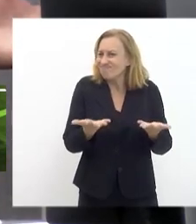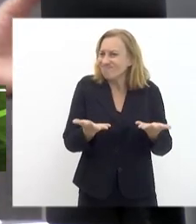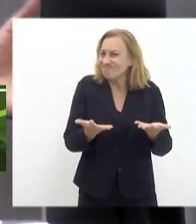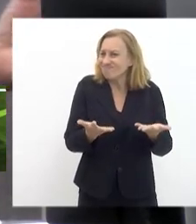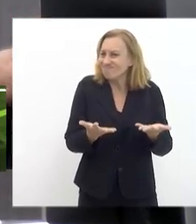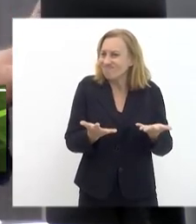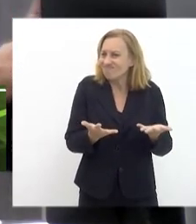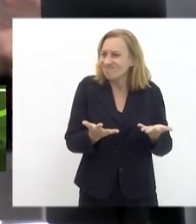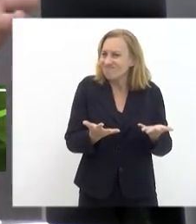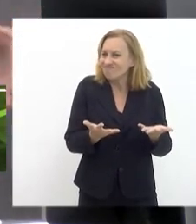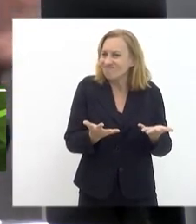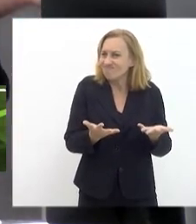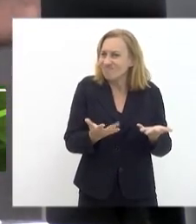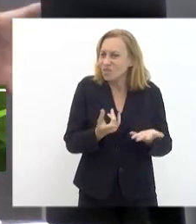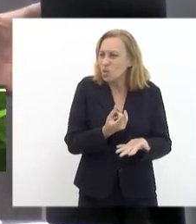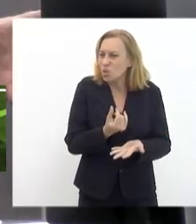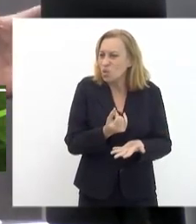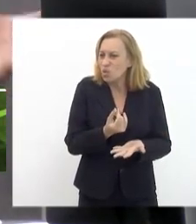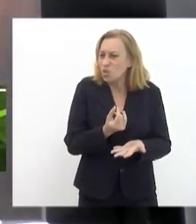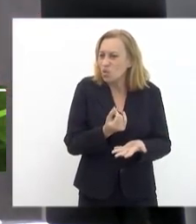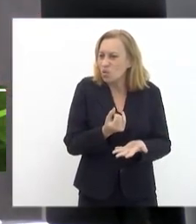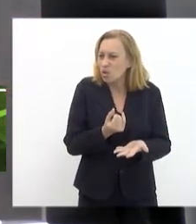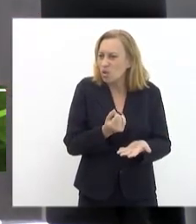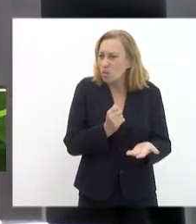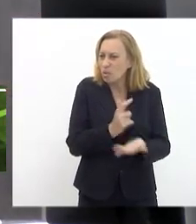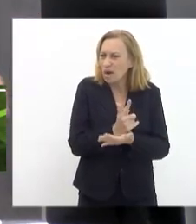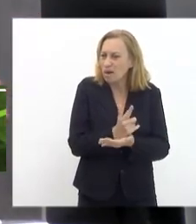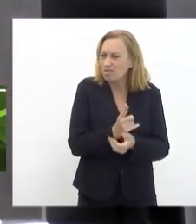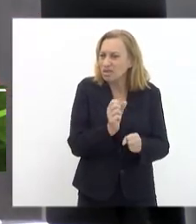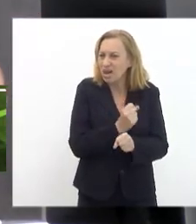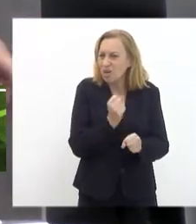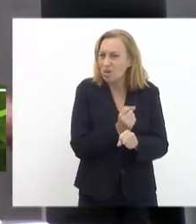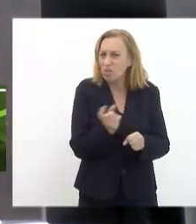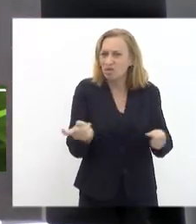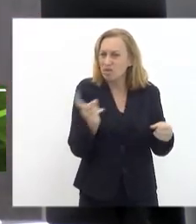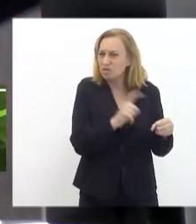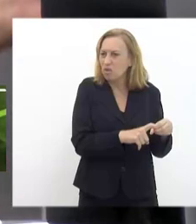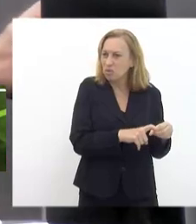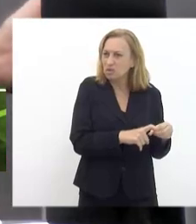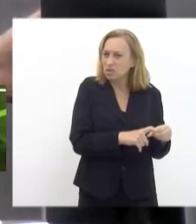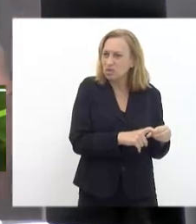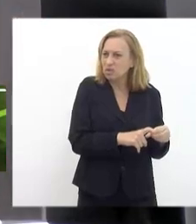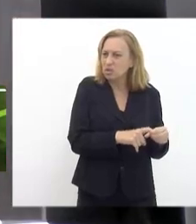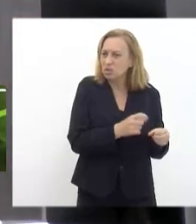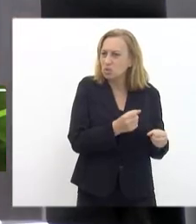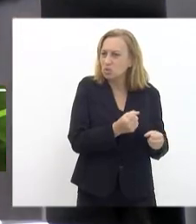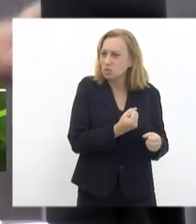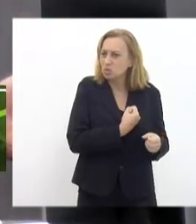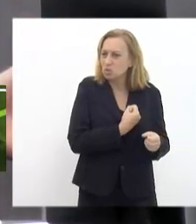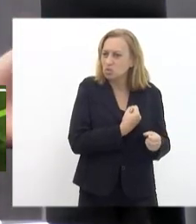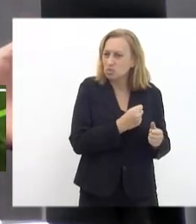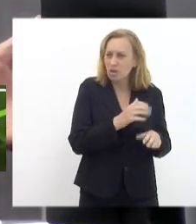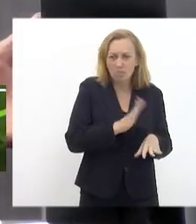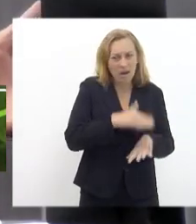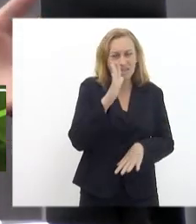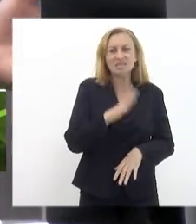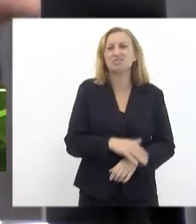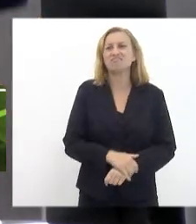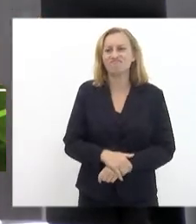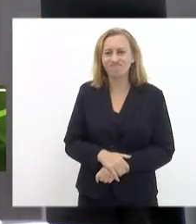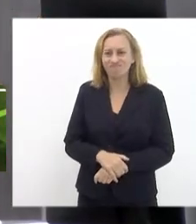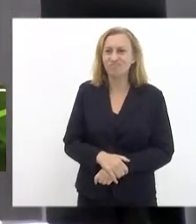do custo da obra parada para ser retomada aumenta é